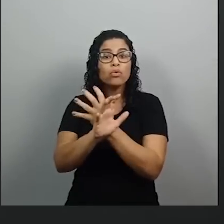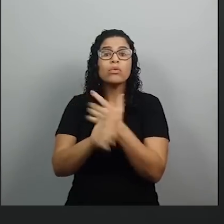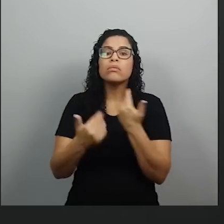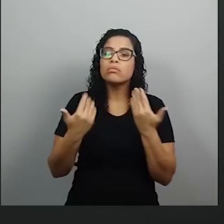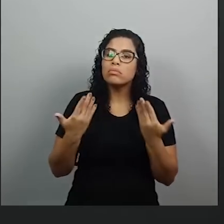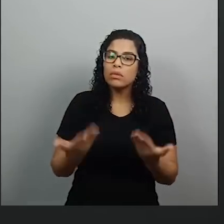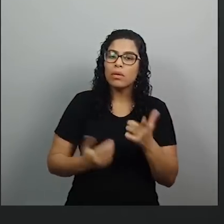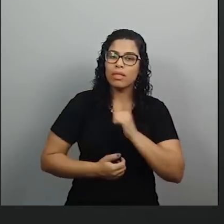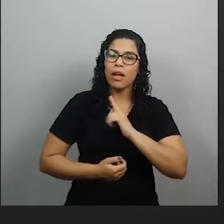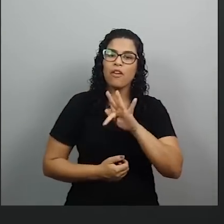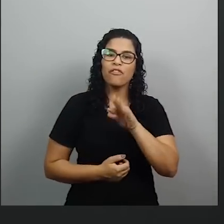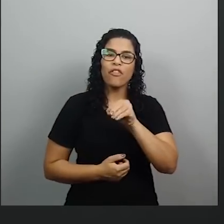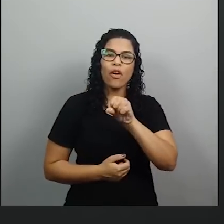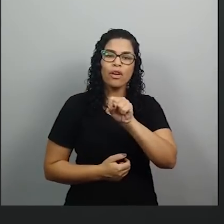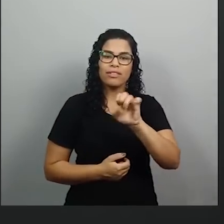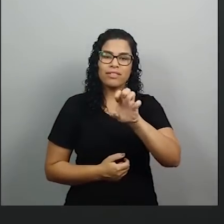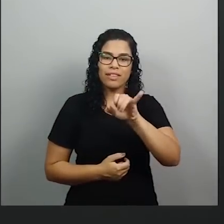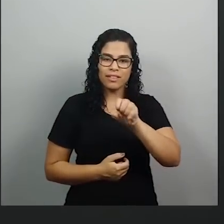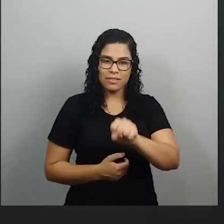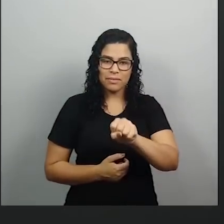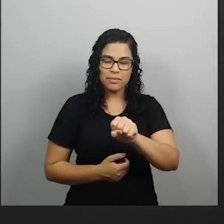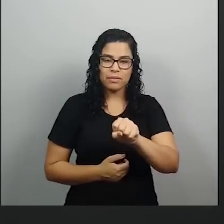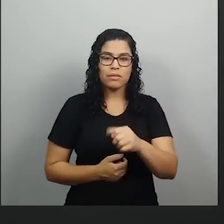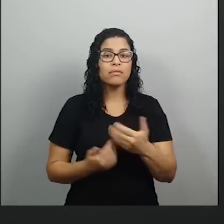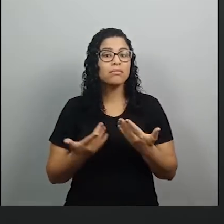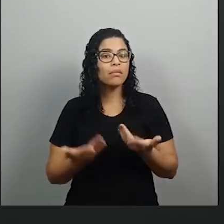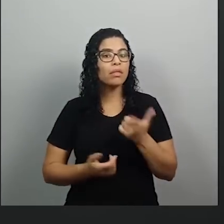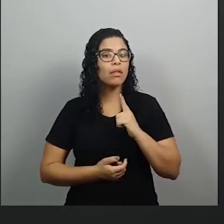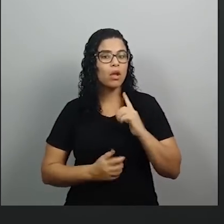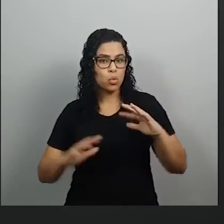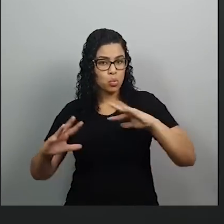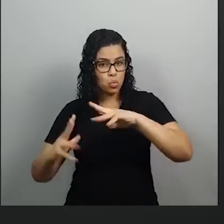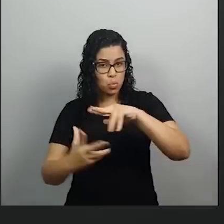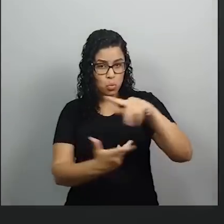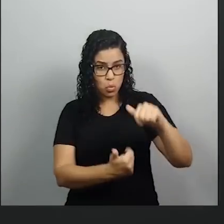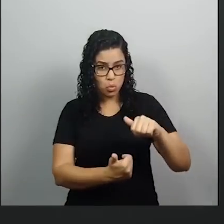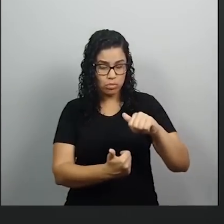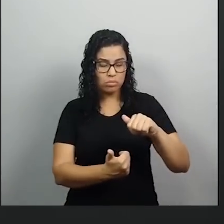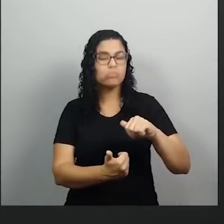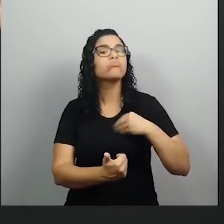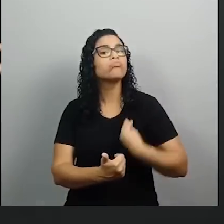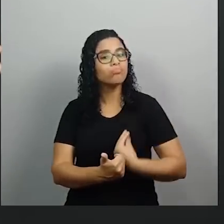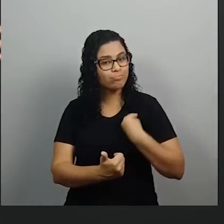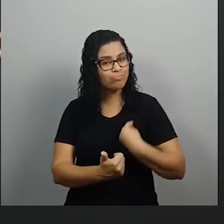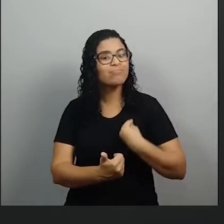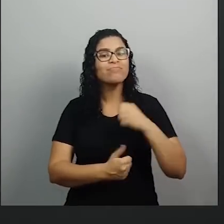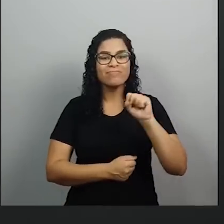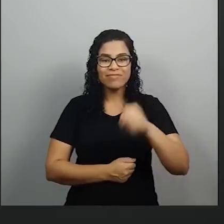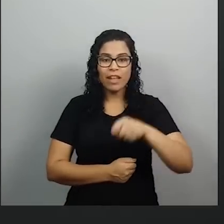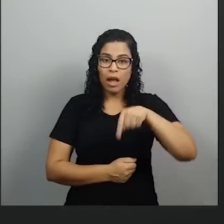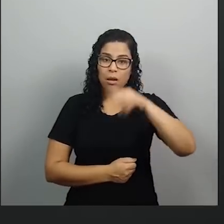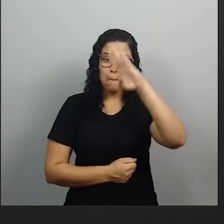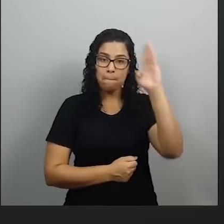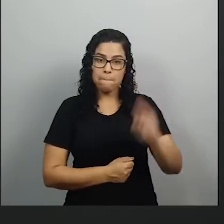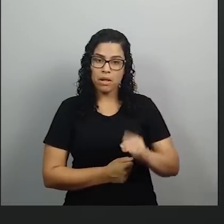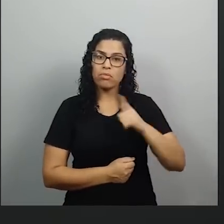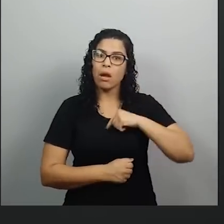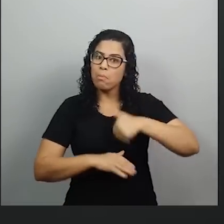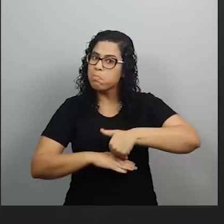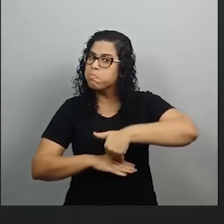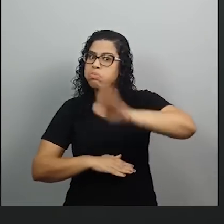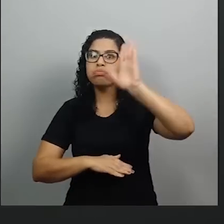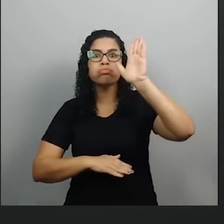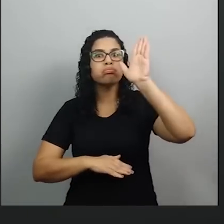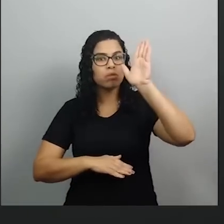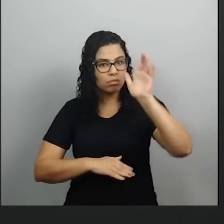então um fóssil. E tem fóssil no mundo todo? Tem. Aqui no Brasil a gente tem bastante